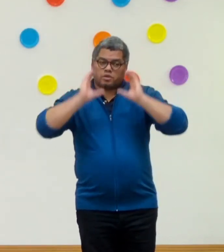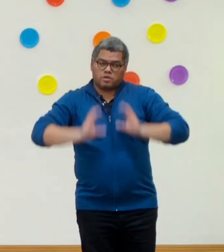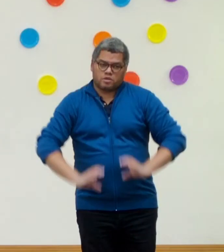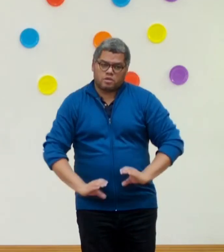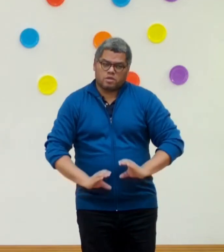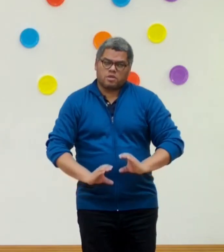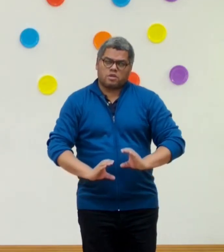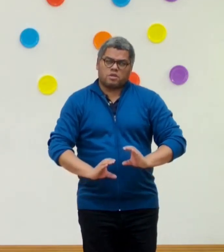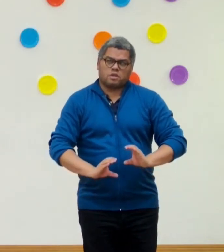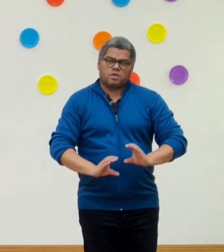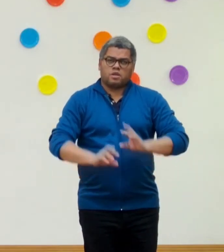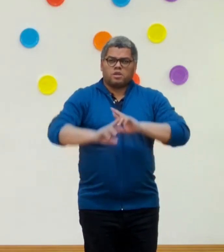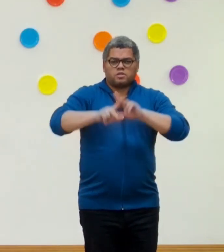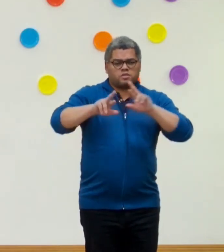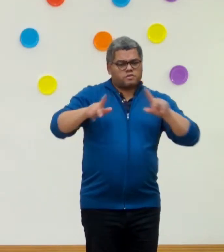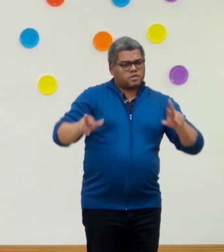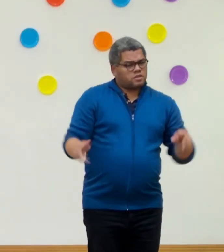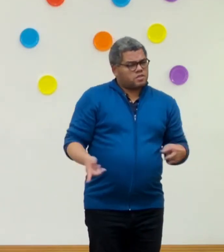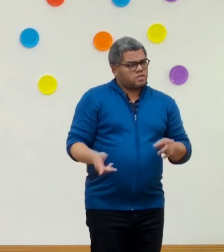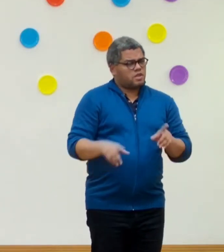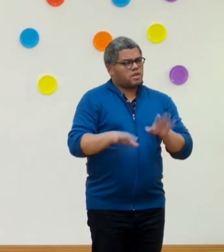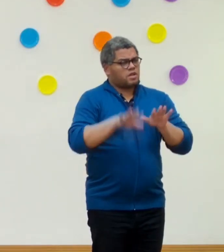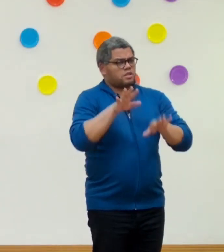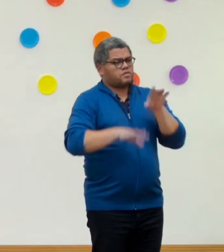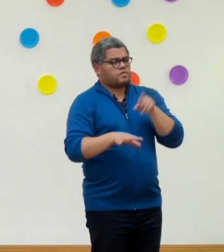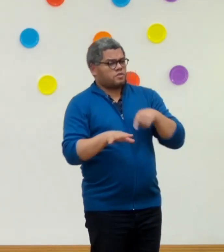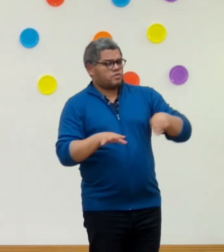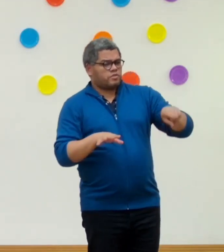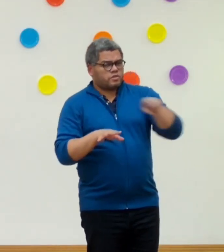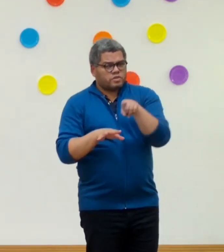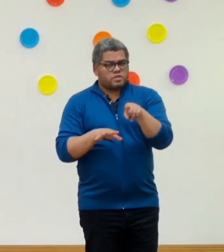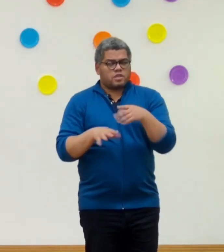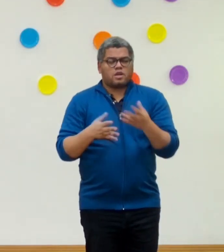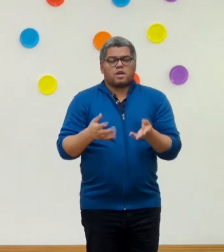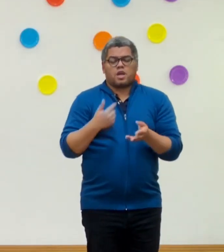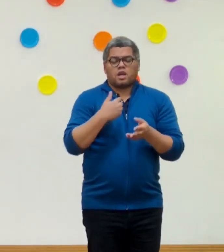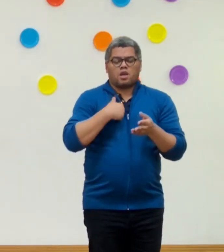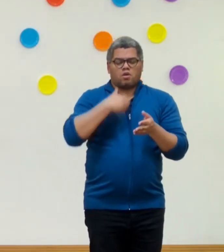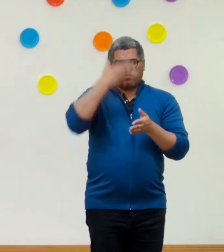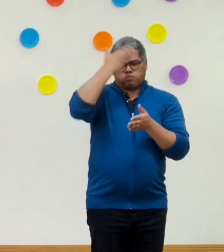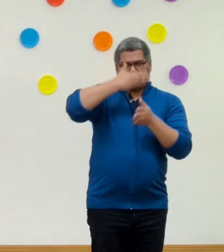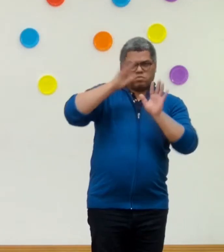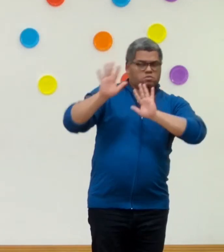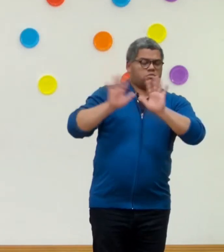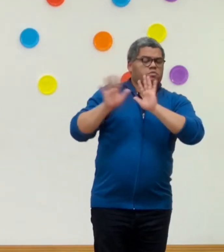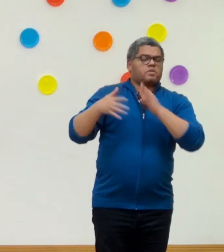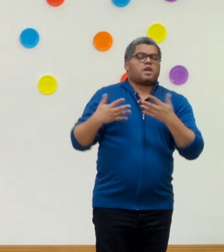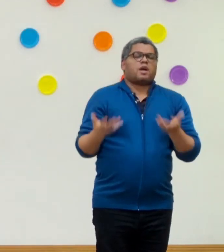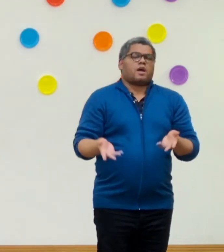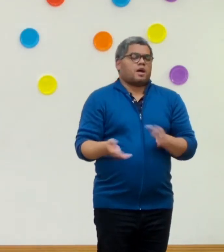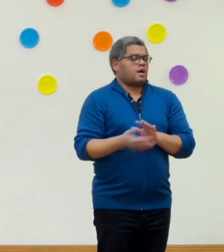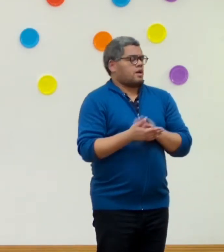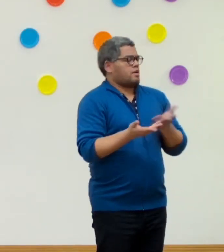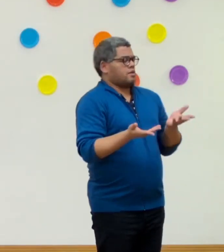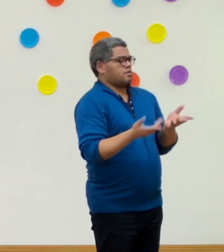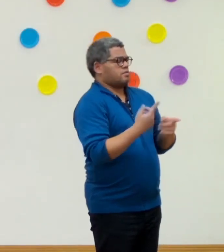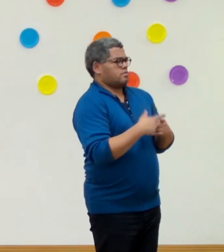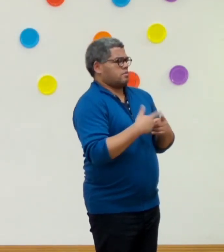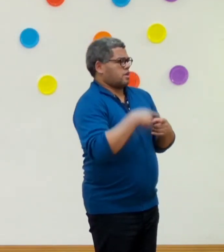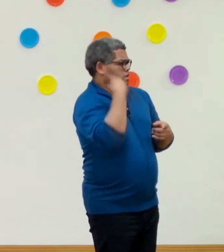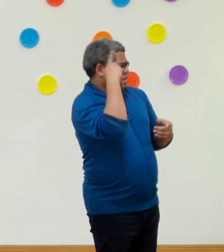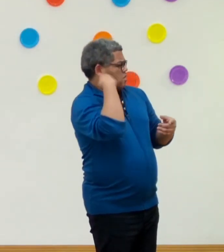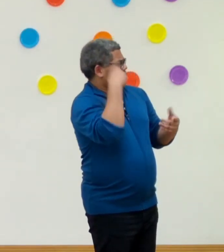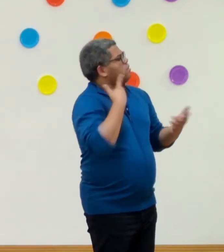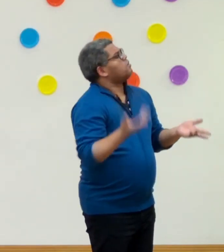agora. Não é assim com você? Às vezes você fala assim, não, eu não vou nem olhar. Aí o teu amigo fala, tá, vai nem olhar, cara. Tá louco?